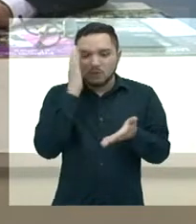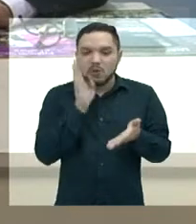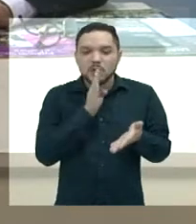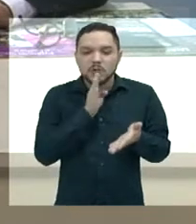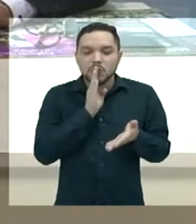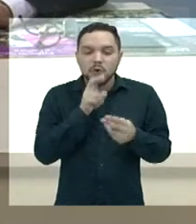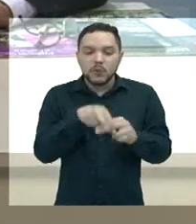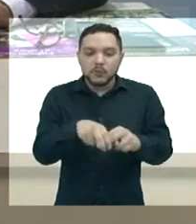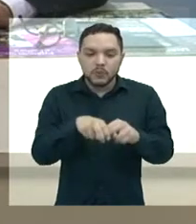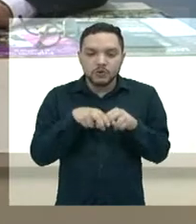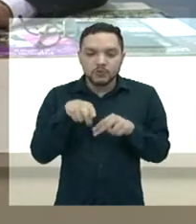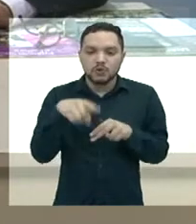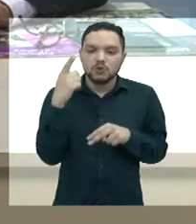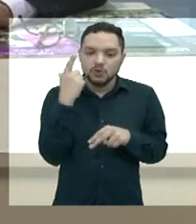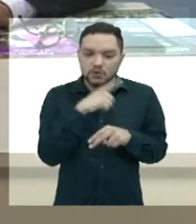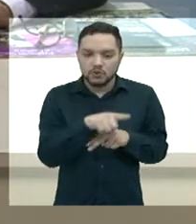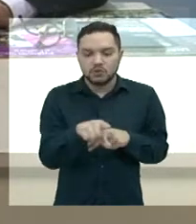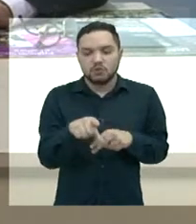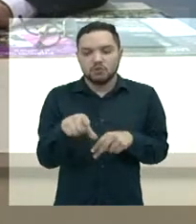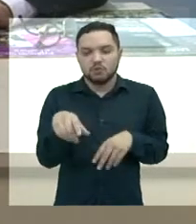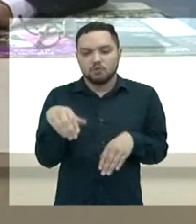trilhar na carreira política?